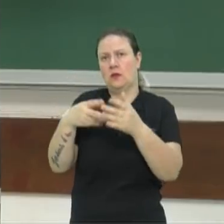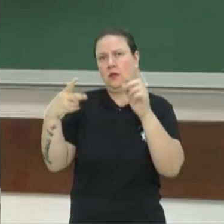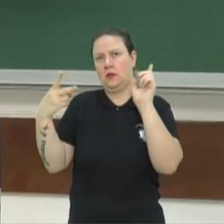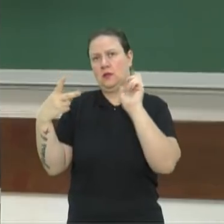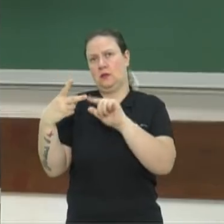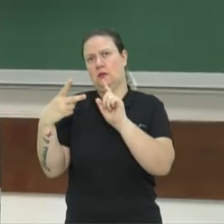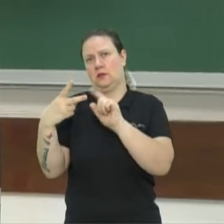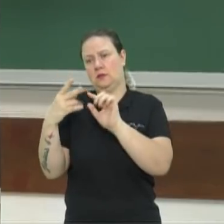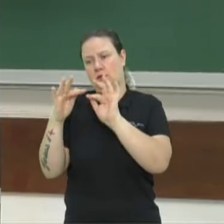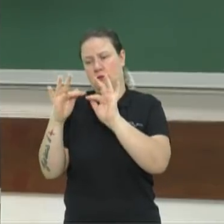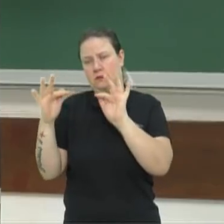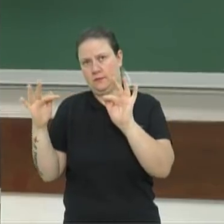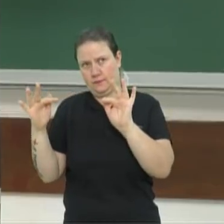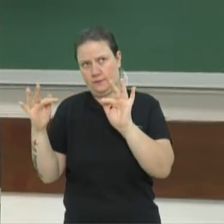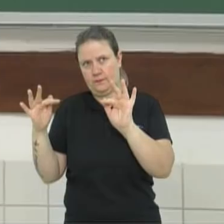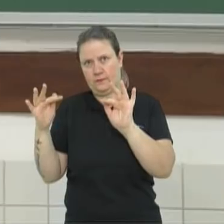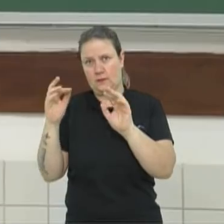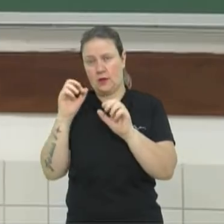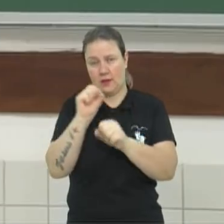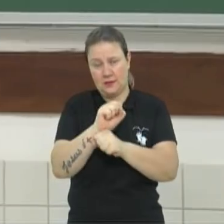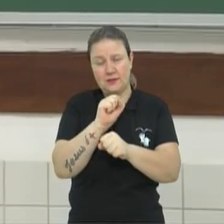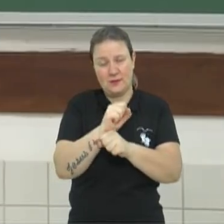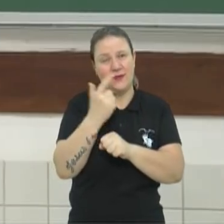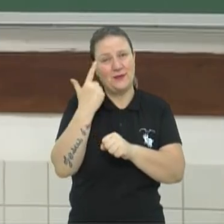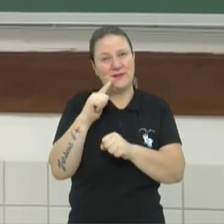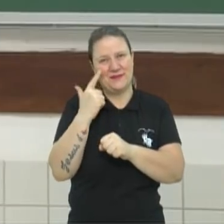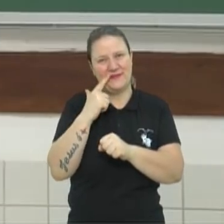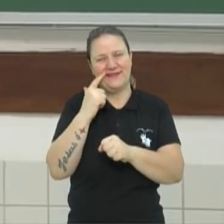da segunda oração. Espero que você tenha acertado.